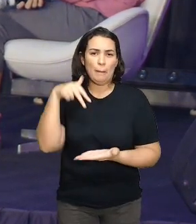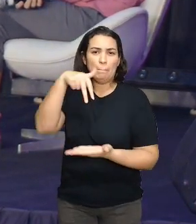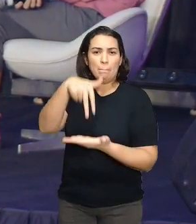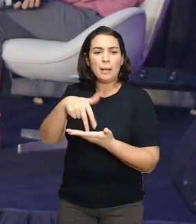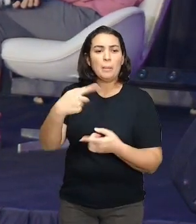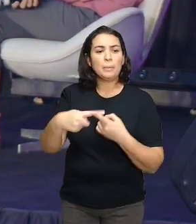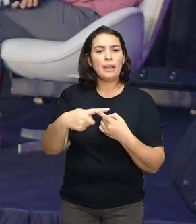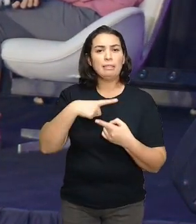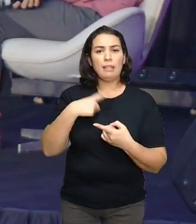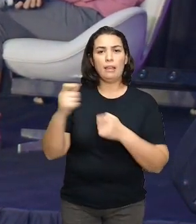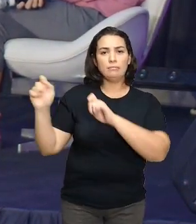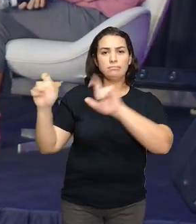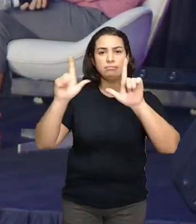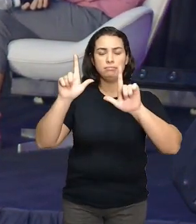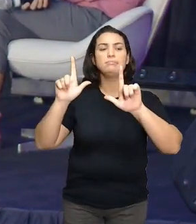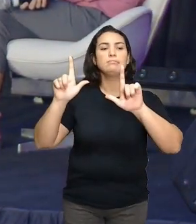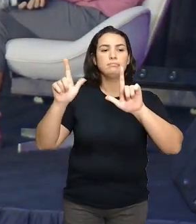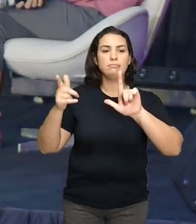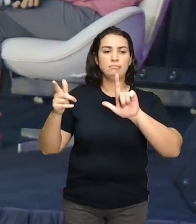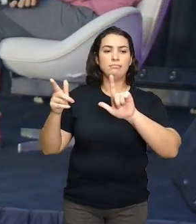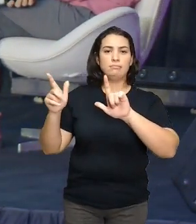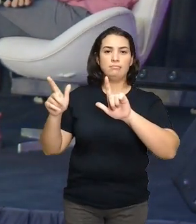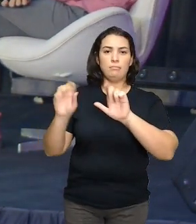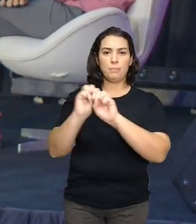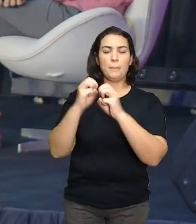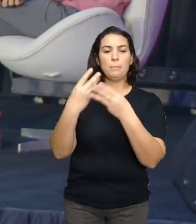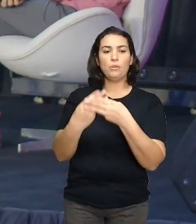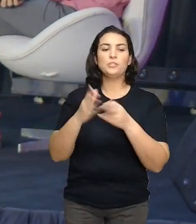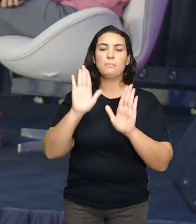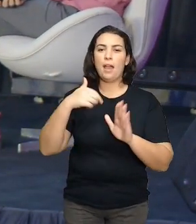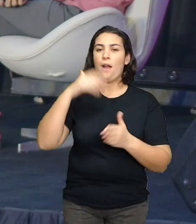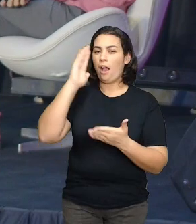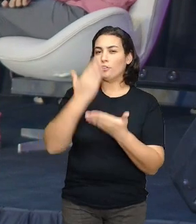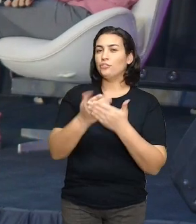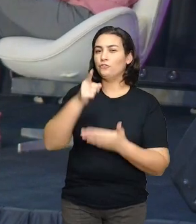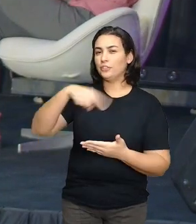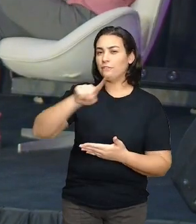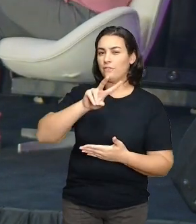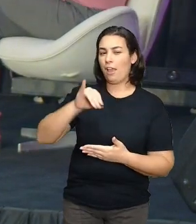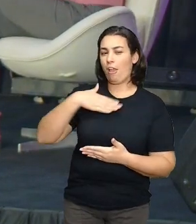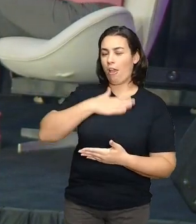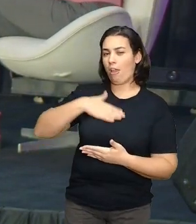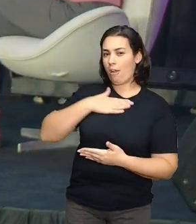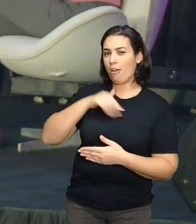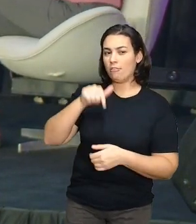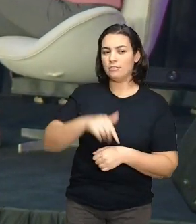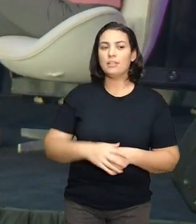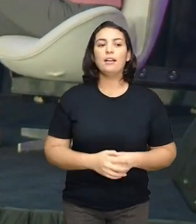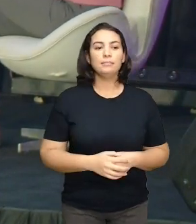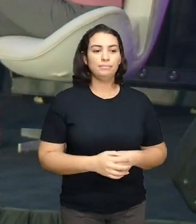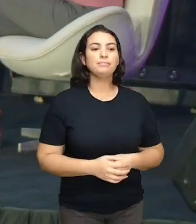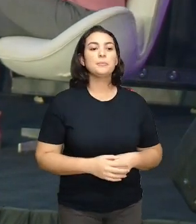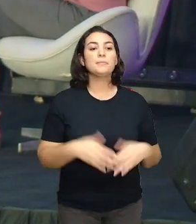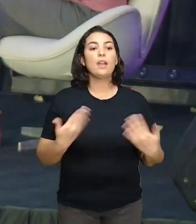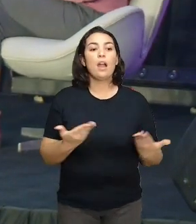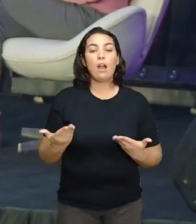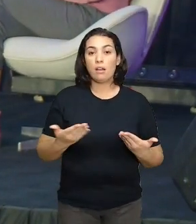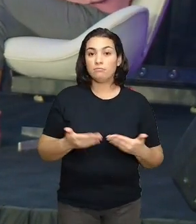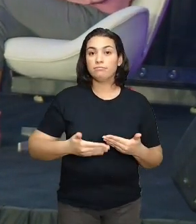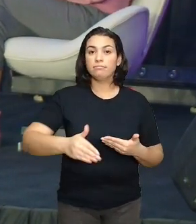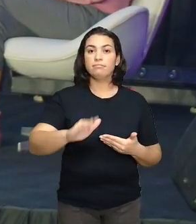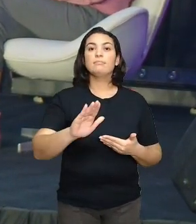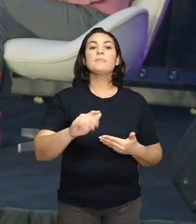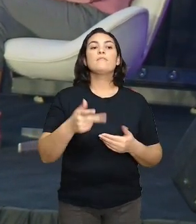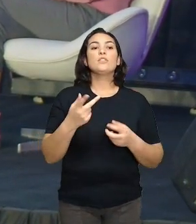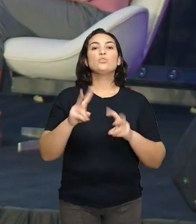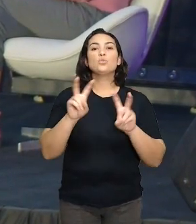apresentação, mas acredito que vocês vão gostar muito do conteúdo. Essa parte pode seguir. Eu falo da Secretaria de Estado da